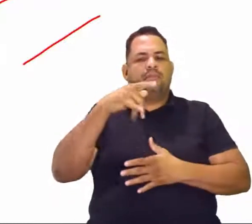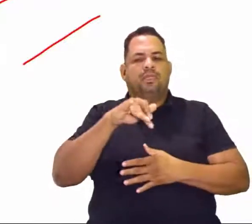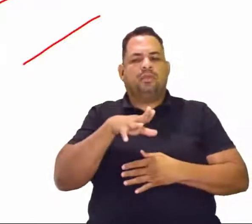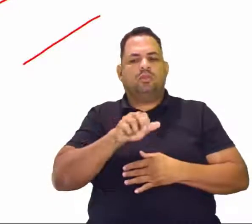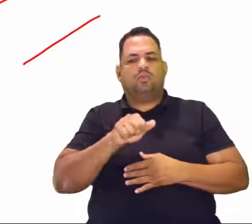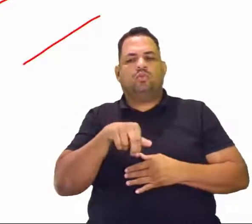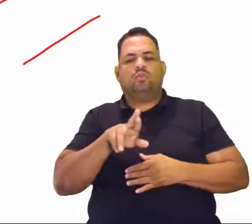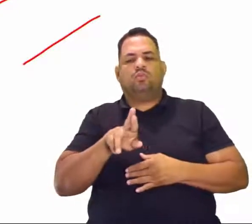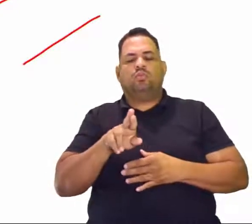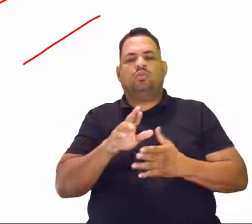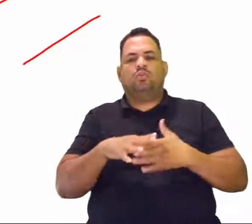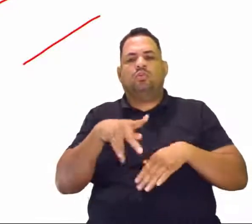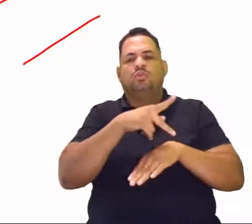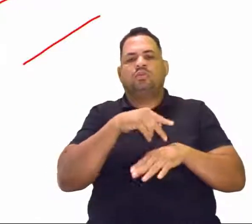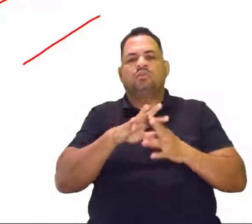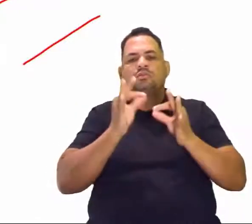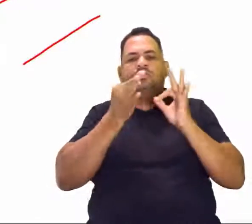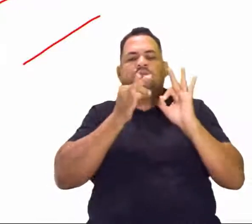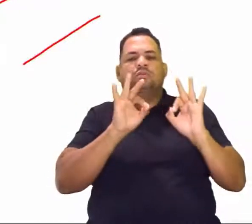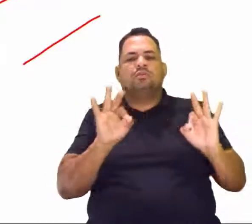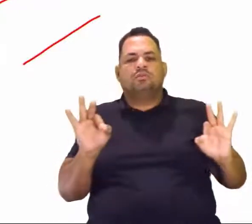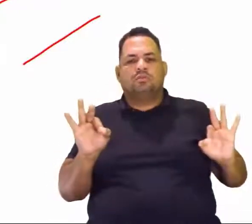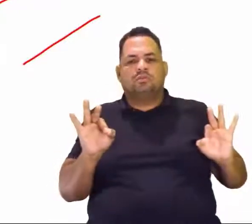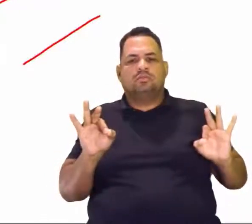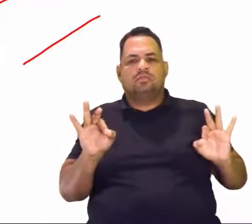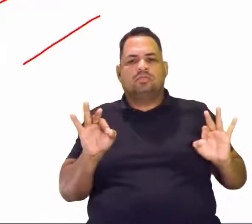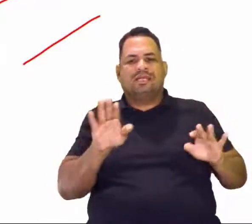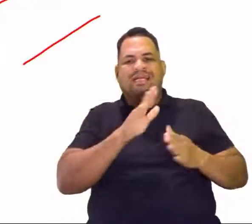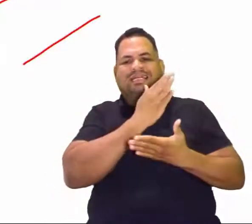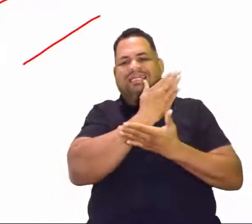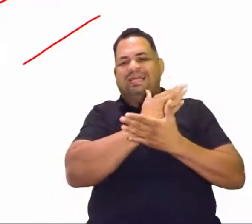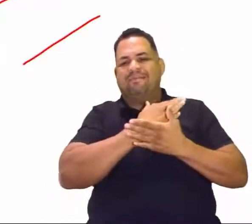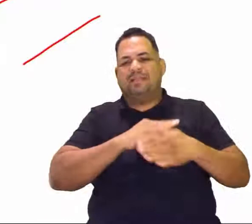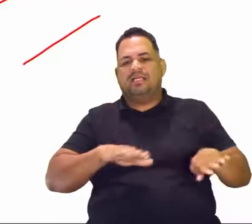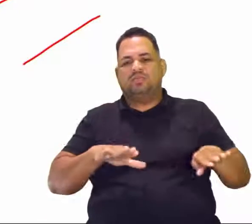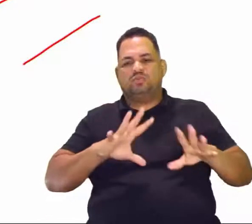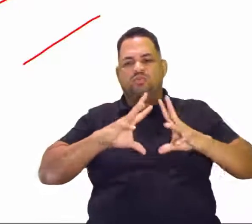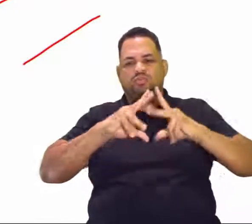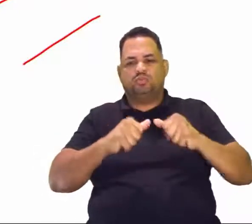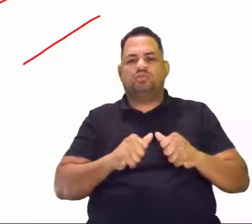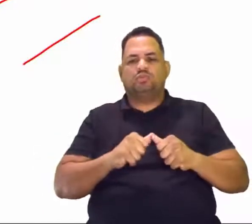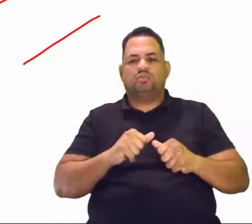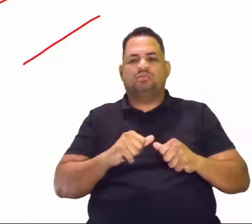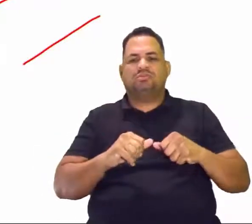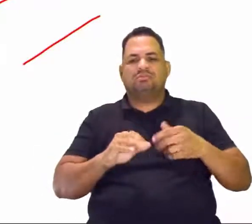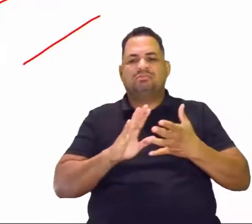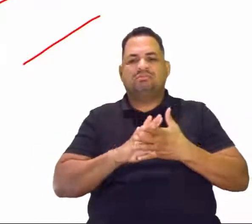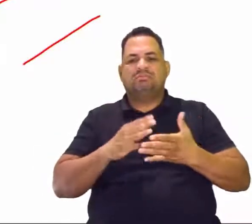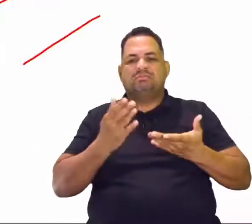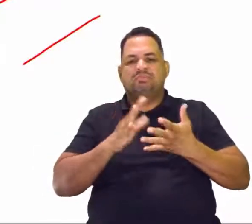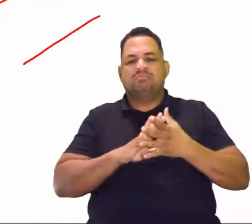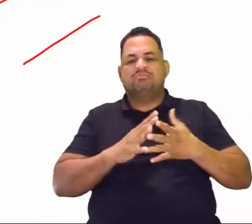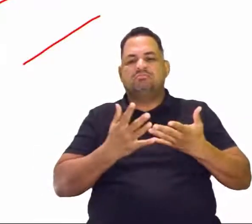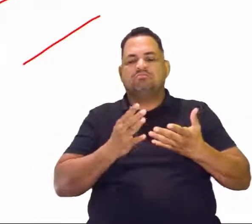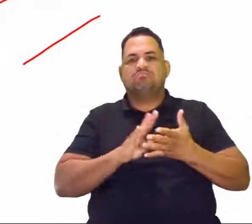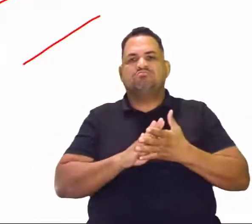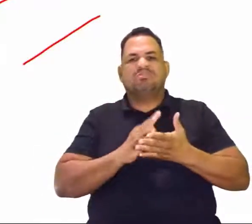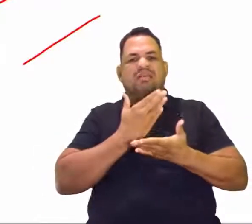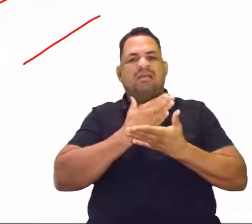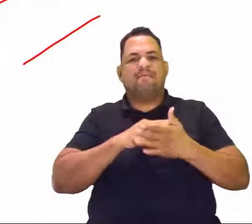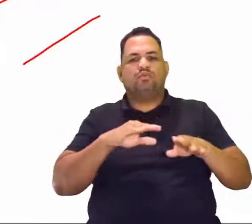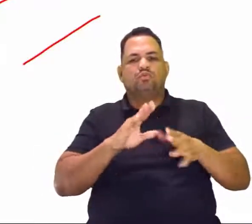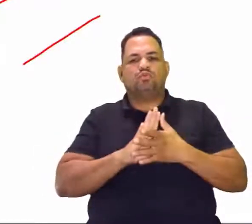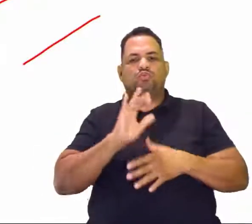conhecer a história do Peru né Ele simplesmente demoliram tudo gente demoliram tudo que existia ali dos